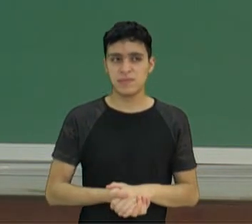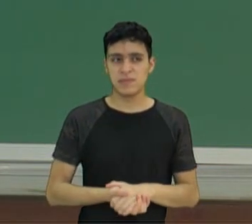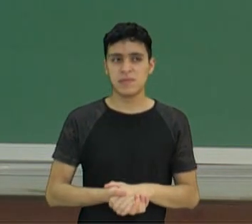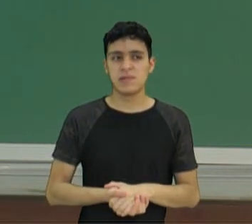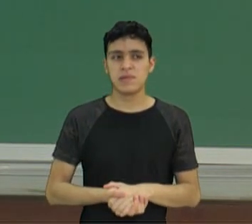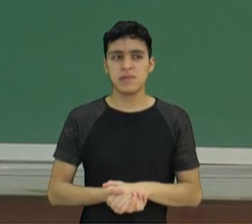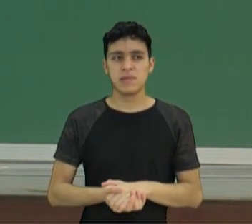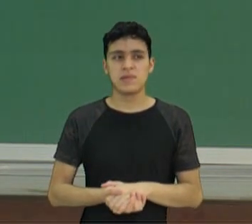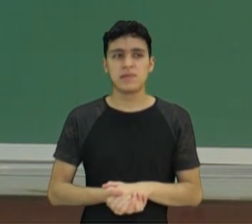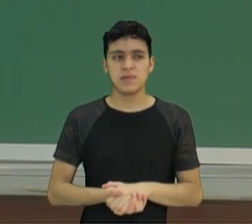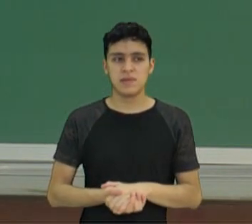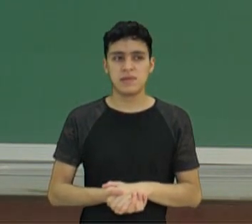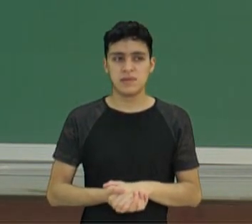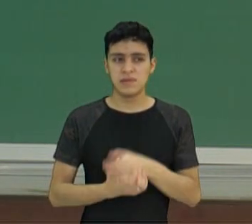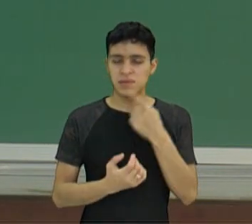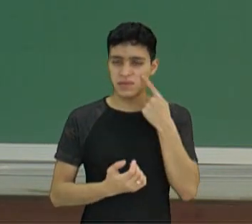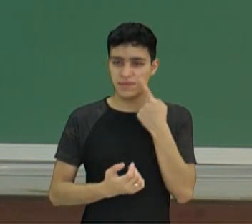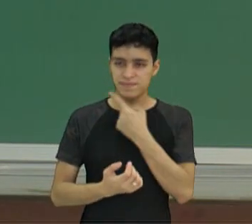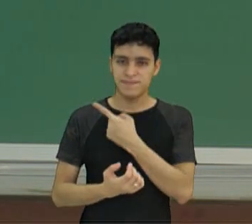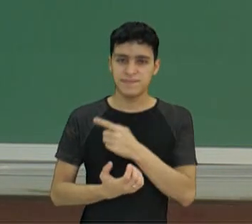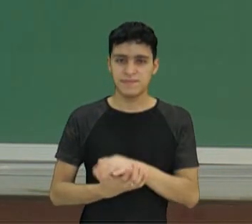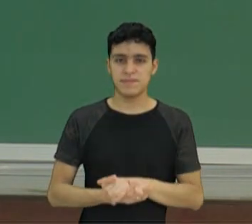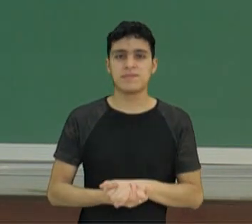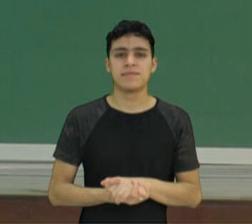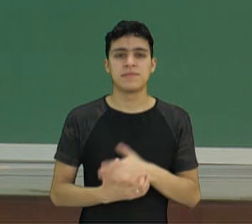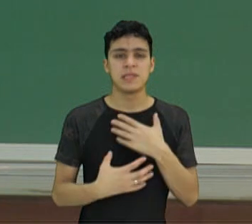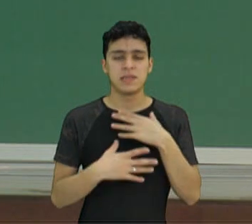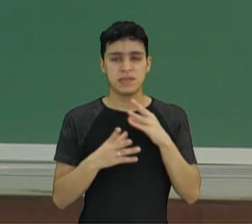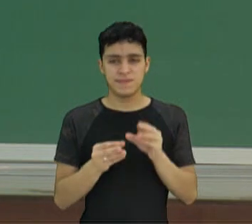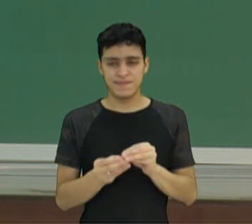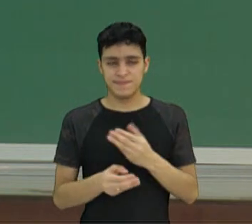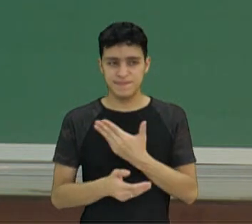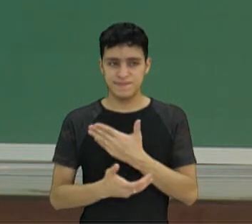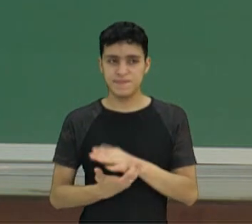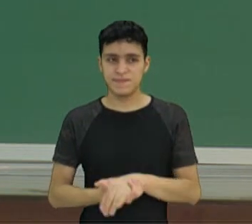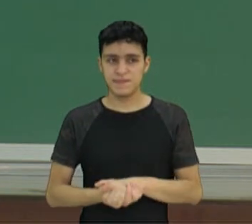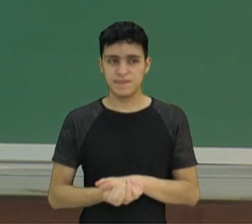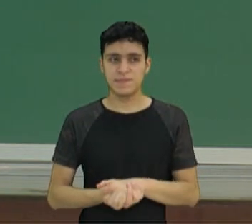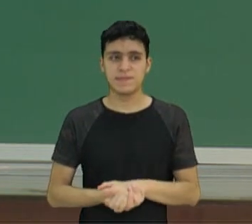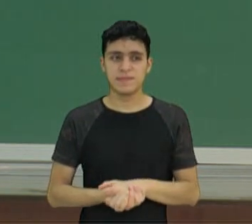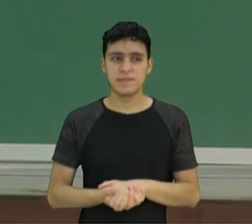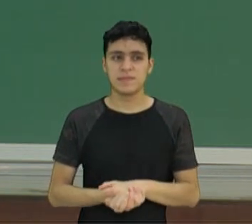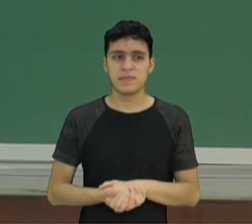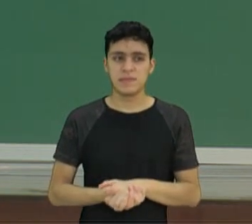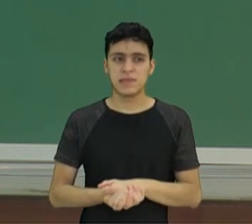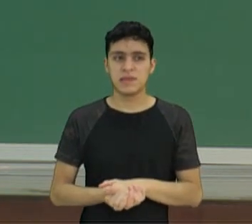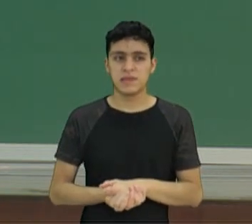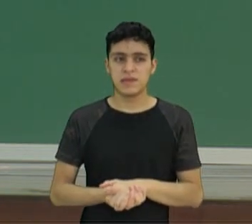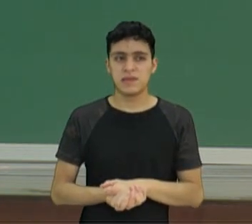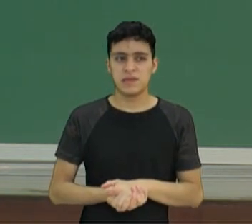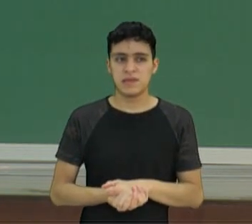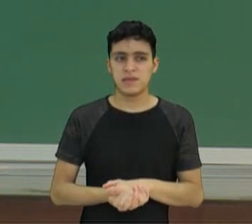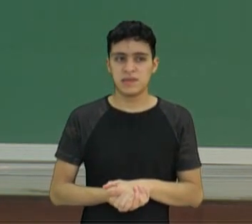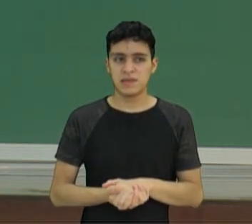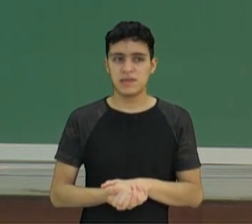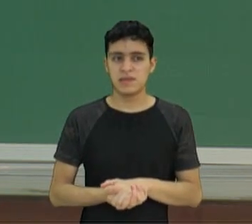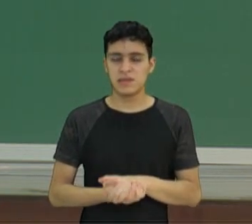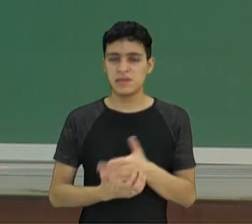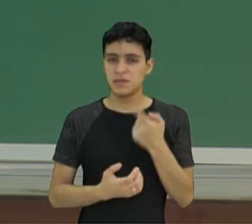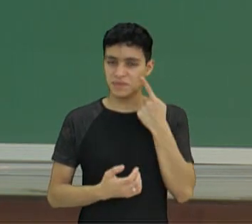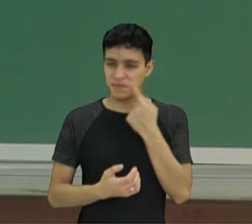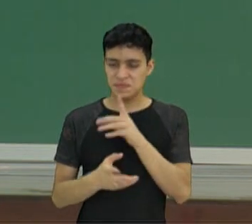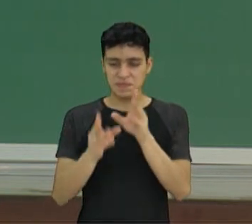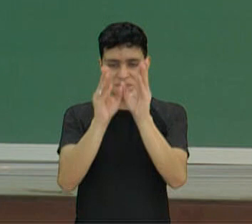I can't. Do not, a contração é o don't. You are, a contração é